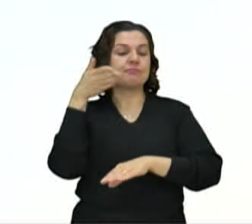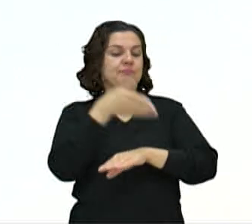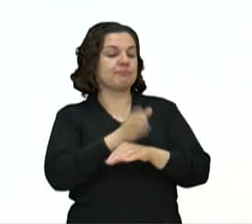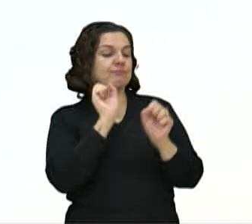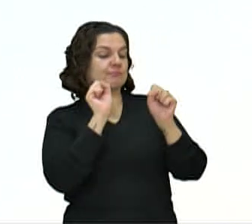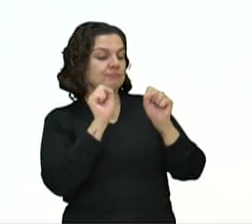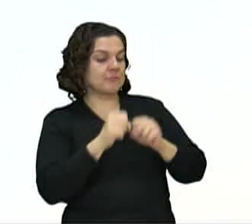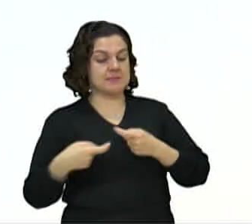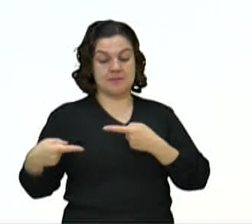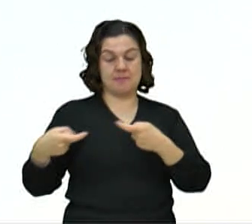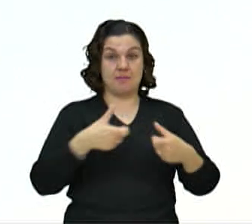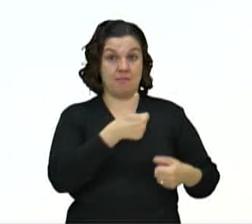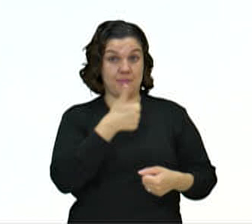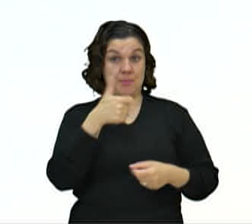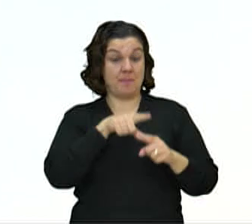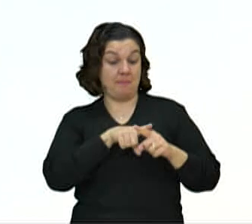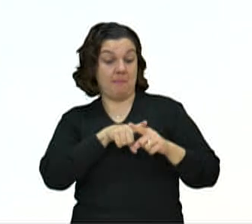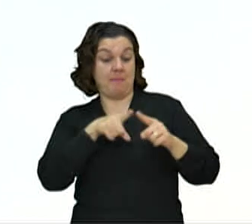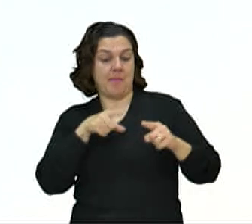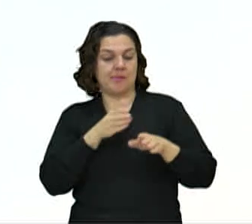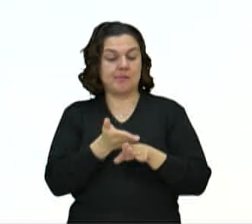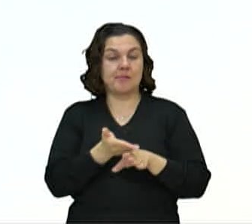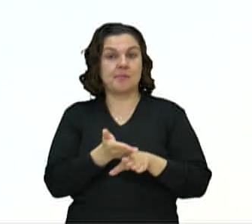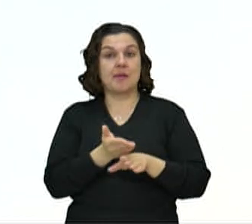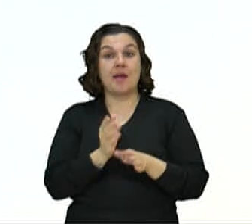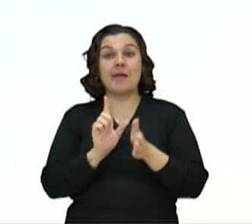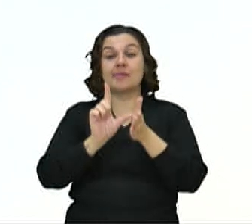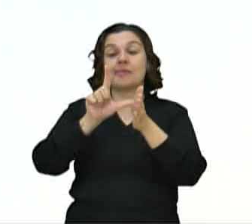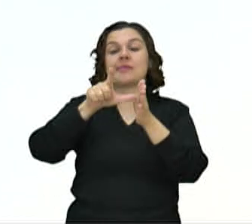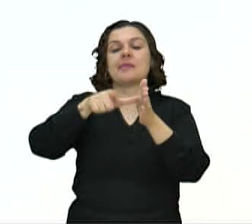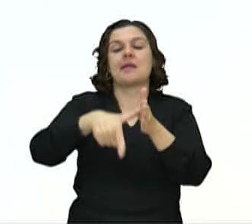na Primeira Guerra Mundial, mas ele entrou em